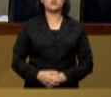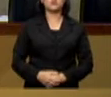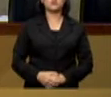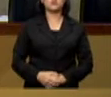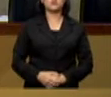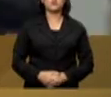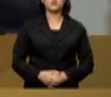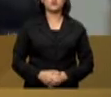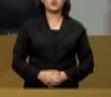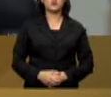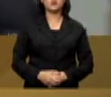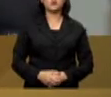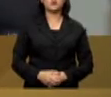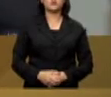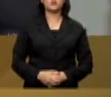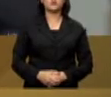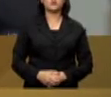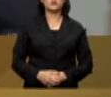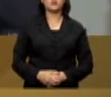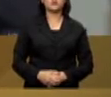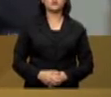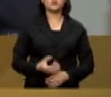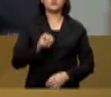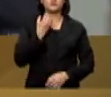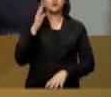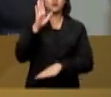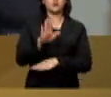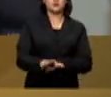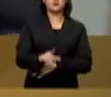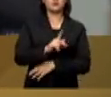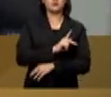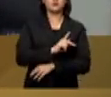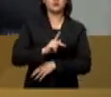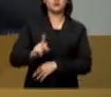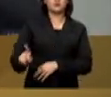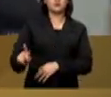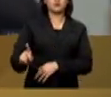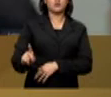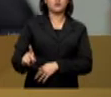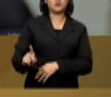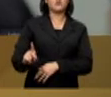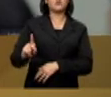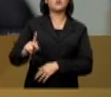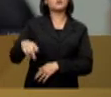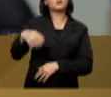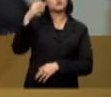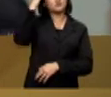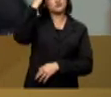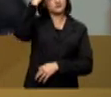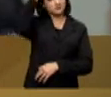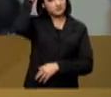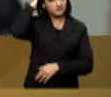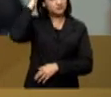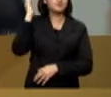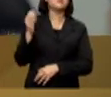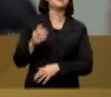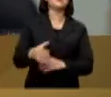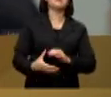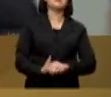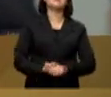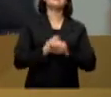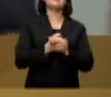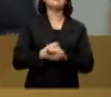Boa tarde, senhor presidente. Boa tarde a todos os colegas ministros e ministras, os advogados,